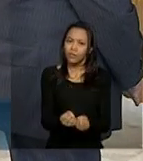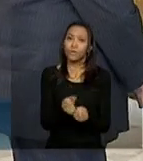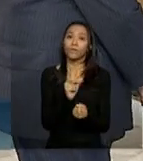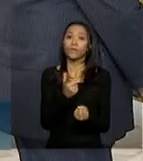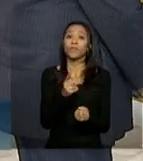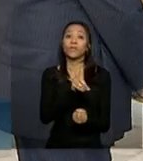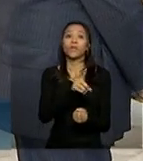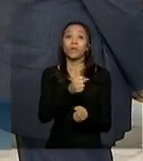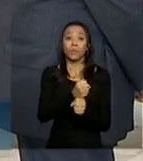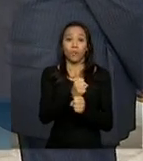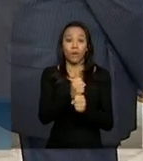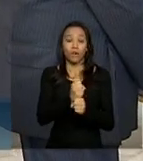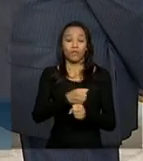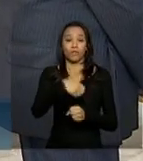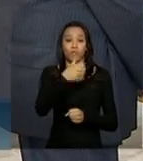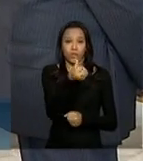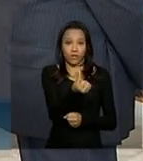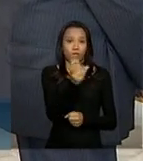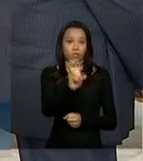65.